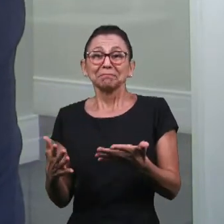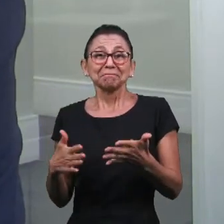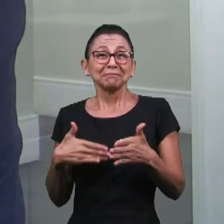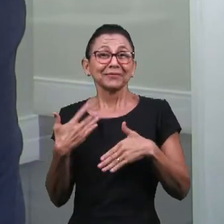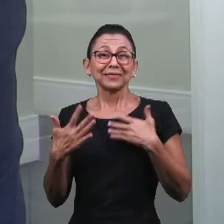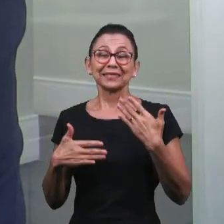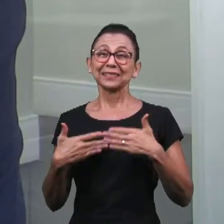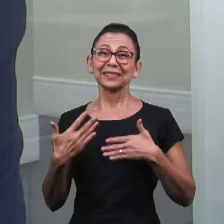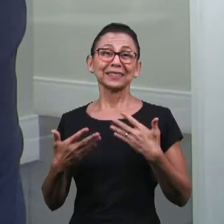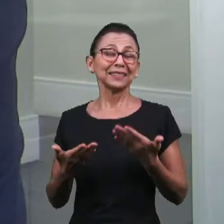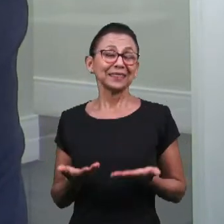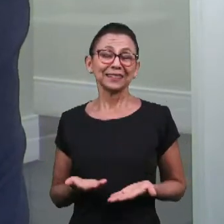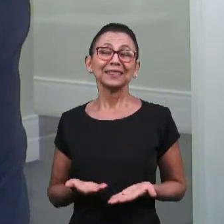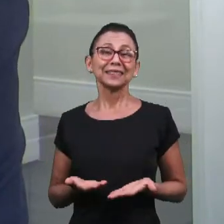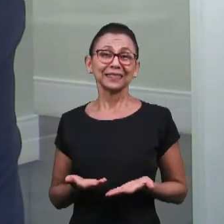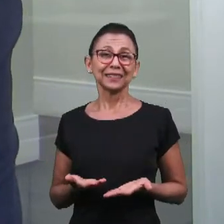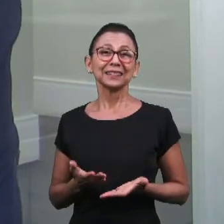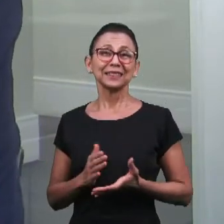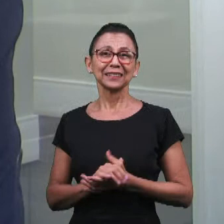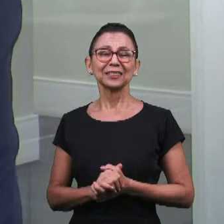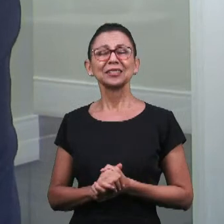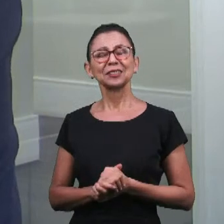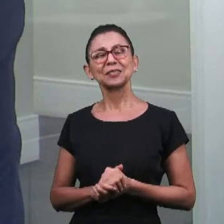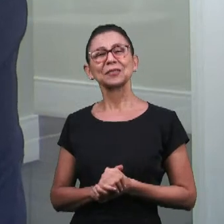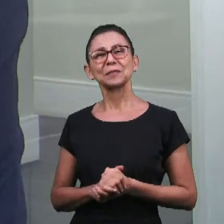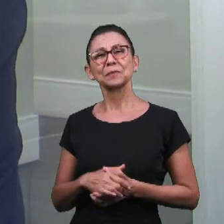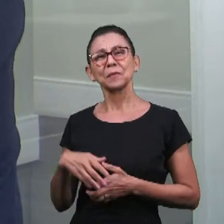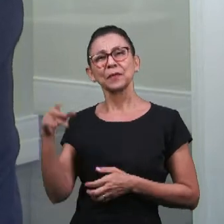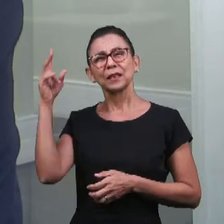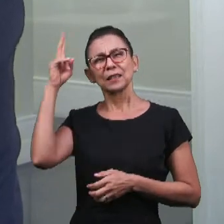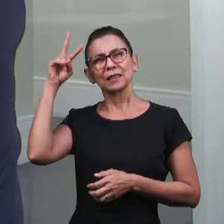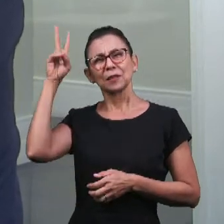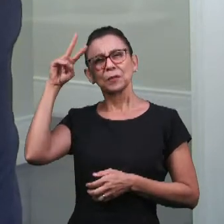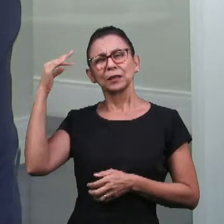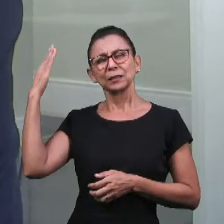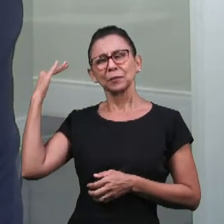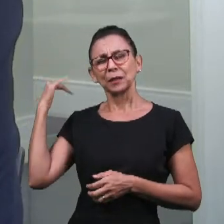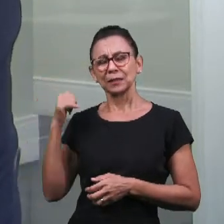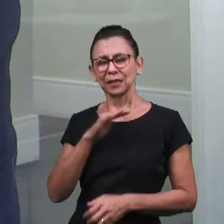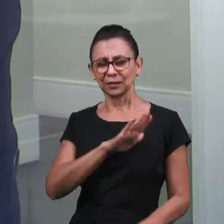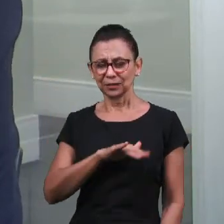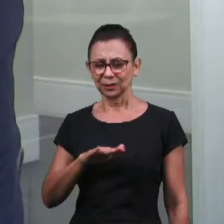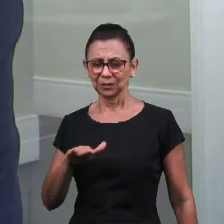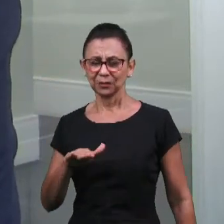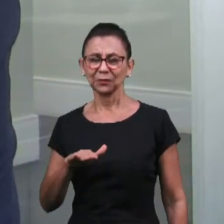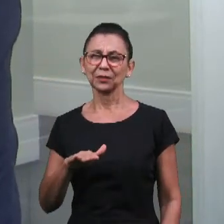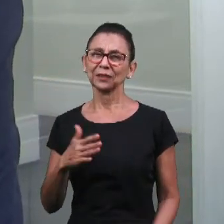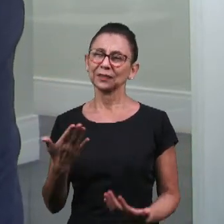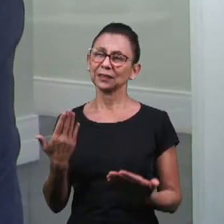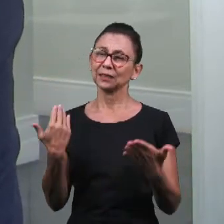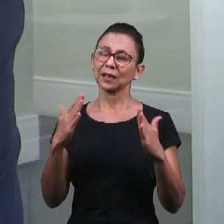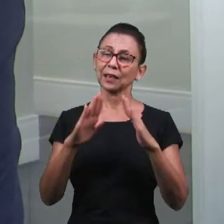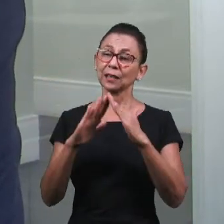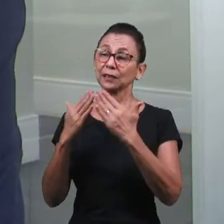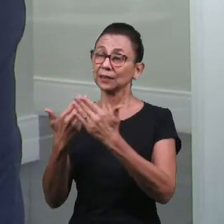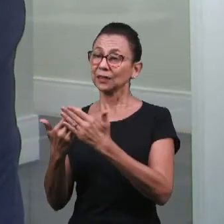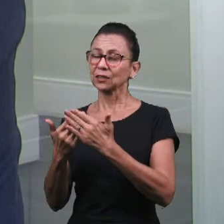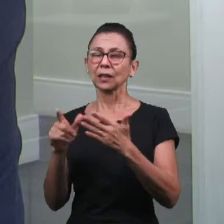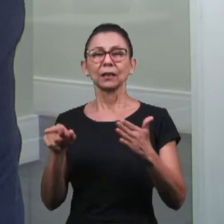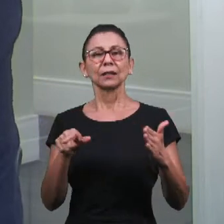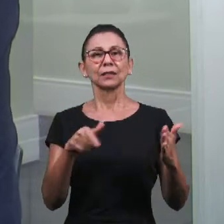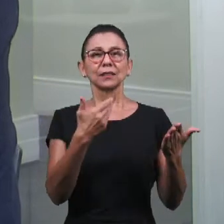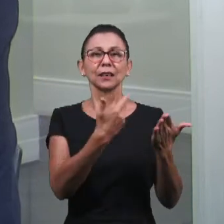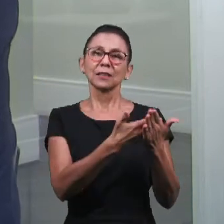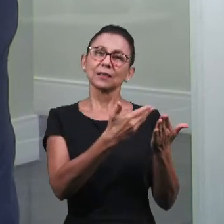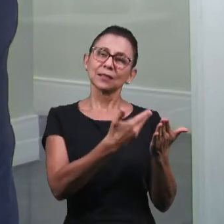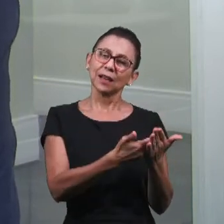grande as maiores lembranças que eu tenho da minha infância são da igreja, das aulas de crianças, né?